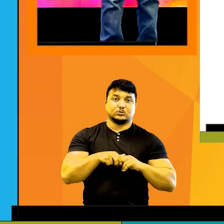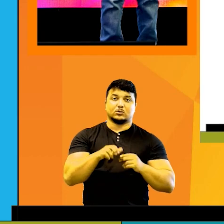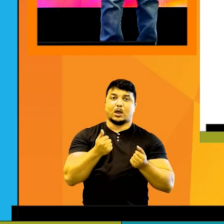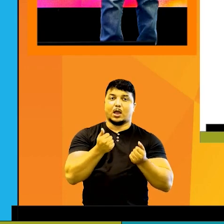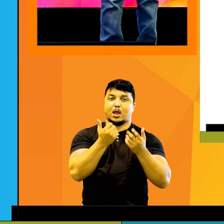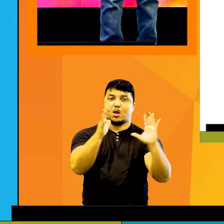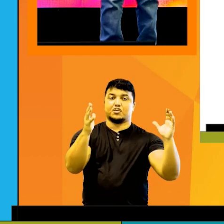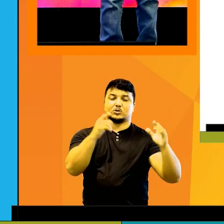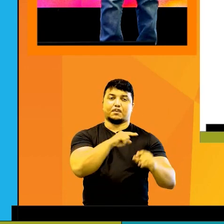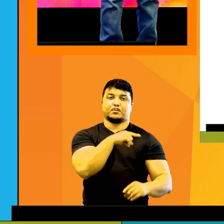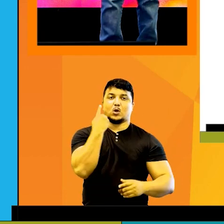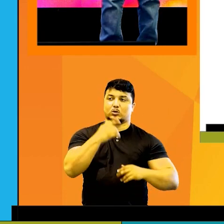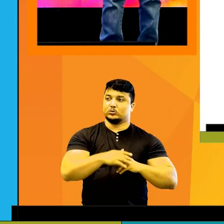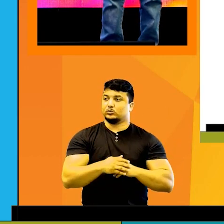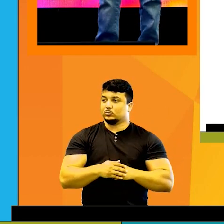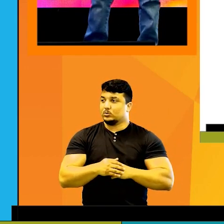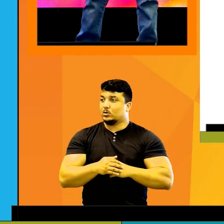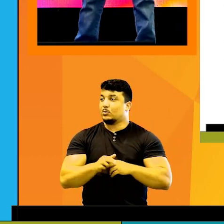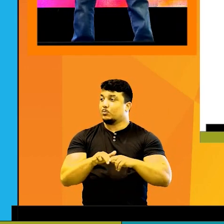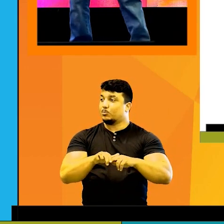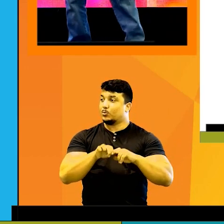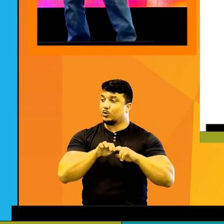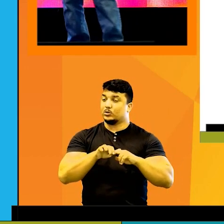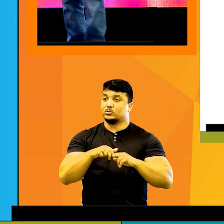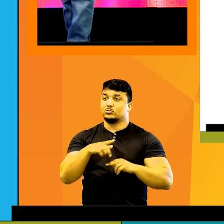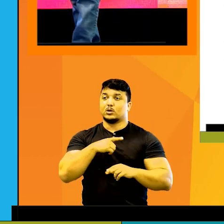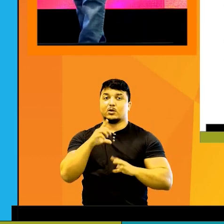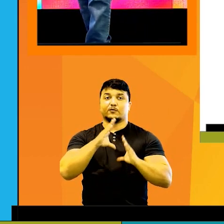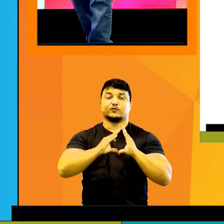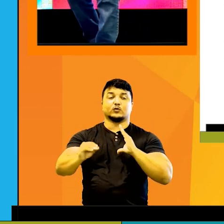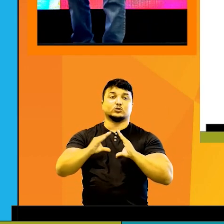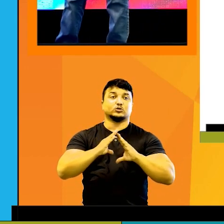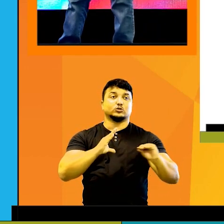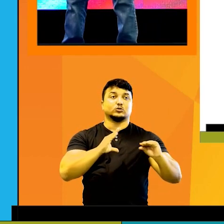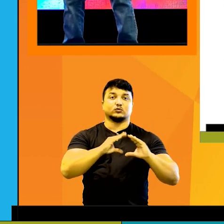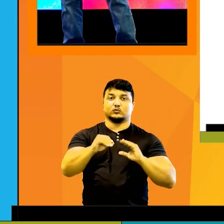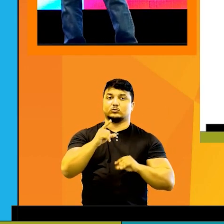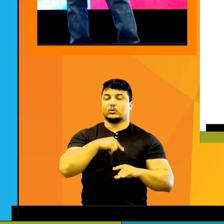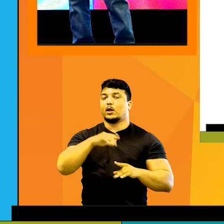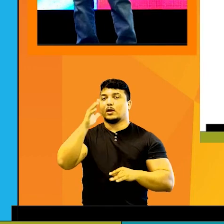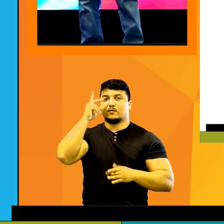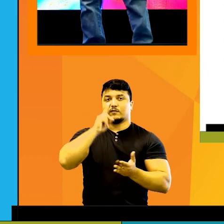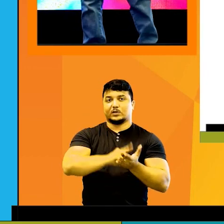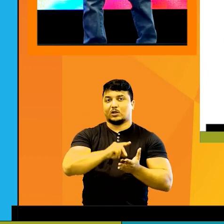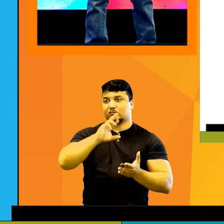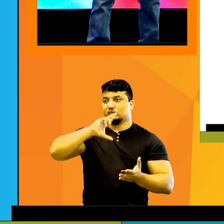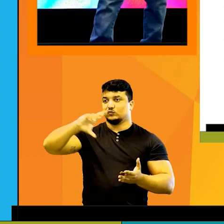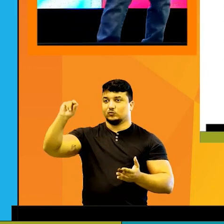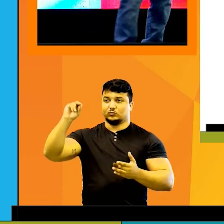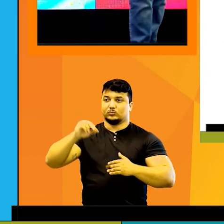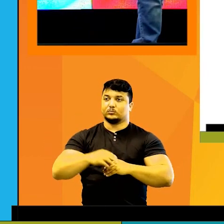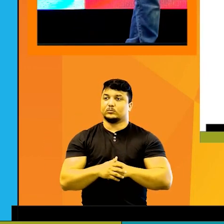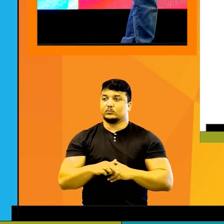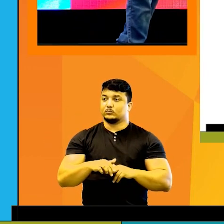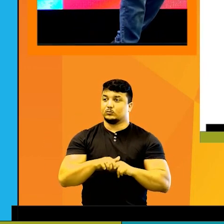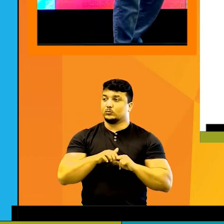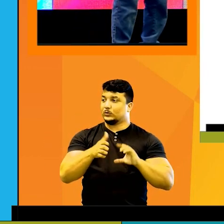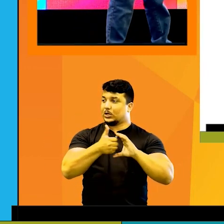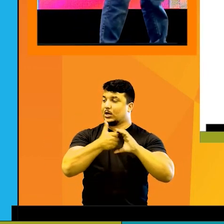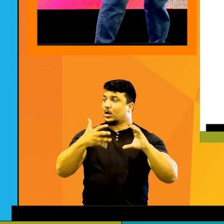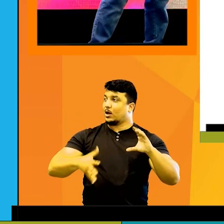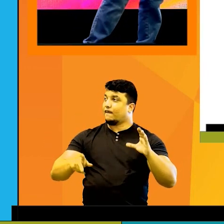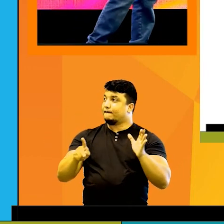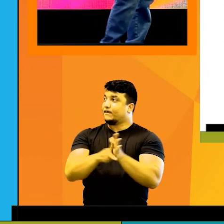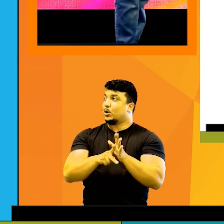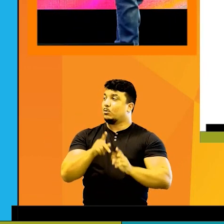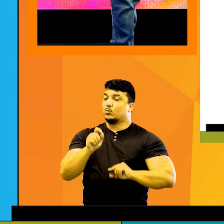morte. E aí, com tudo isso, eles fugiam bastante da realidade. Então essa característica, são as